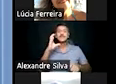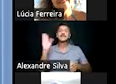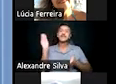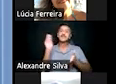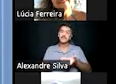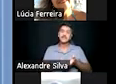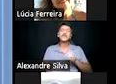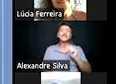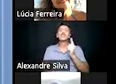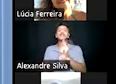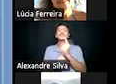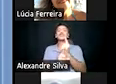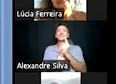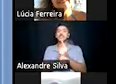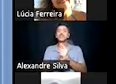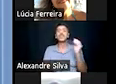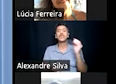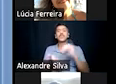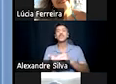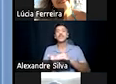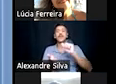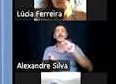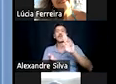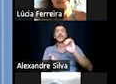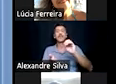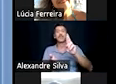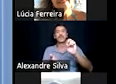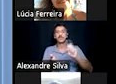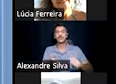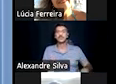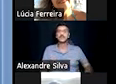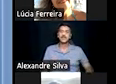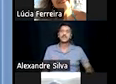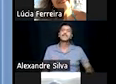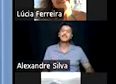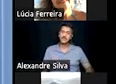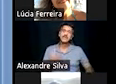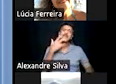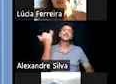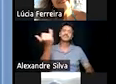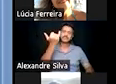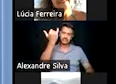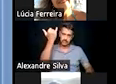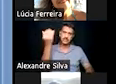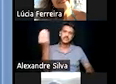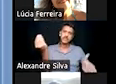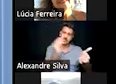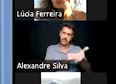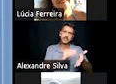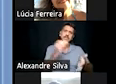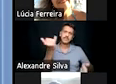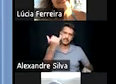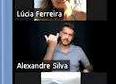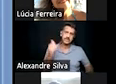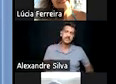a descoberta como autores também. Eu considero válido. Eu considero algo